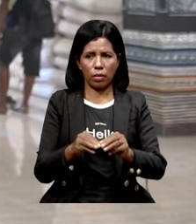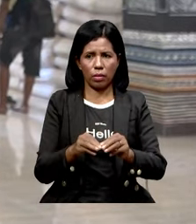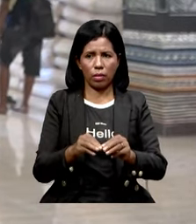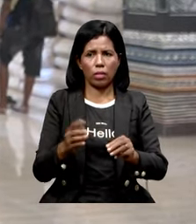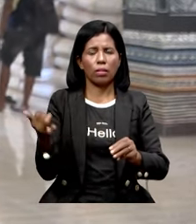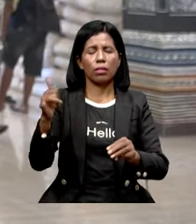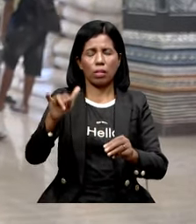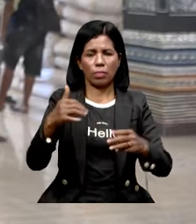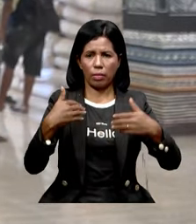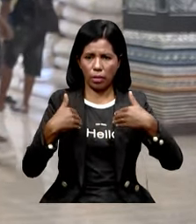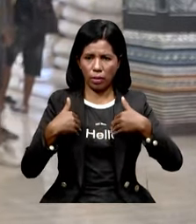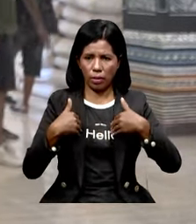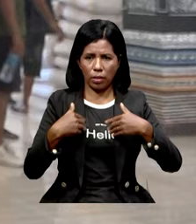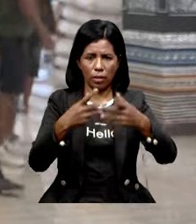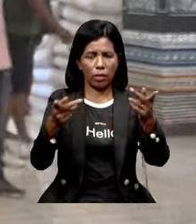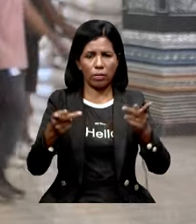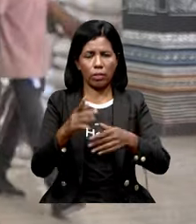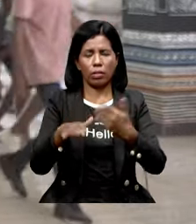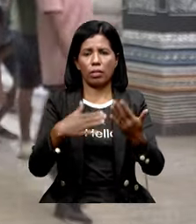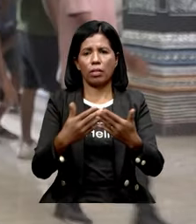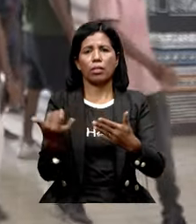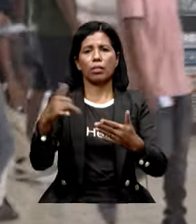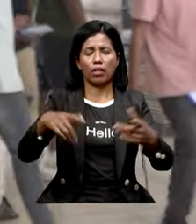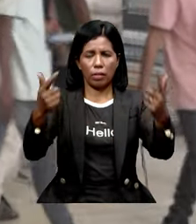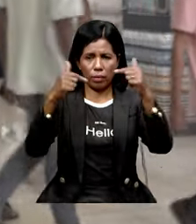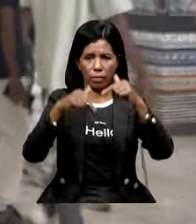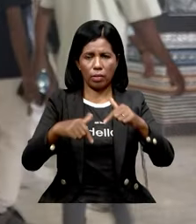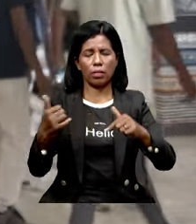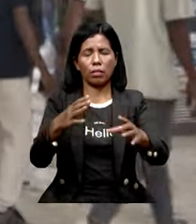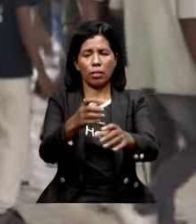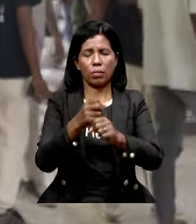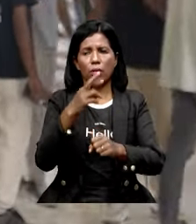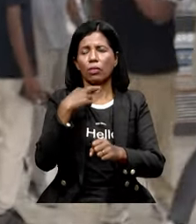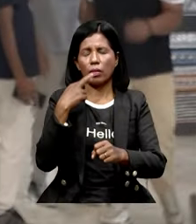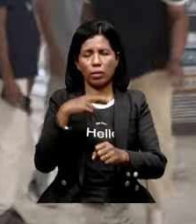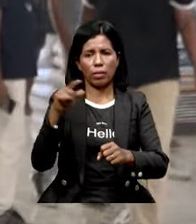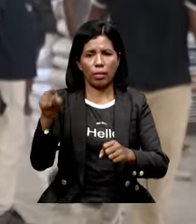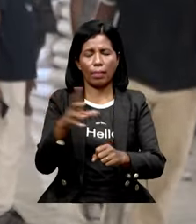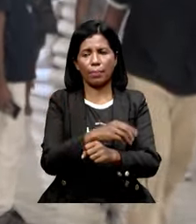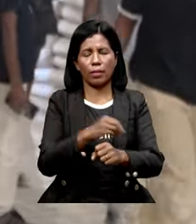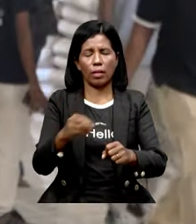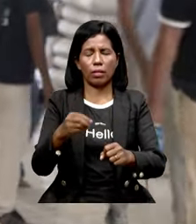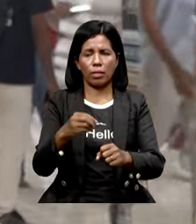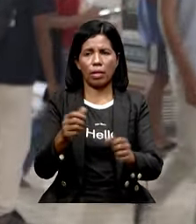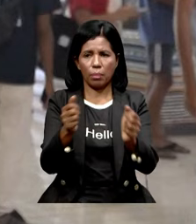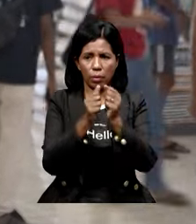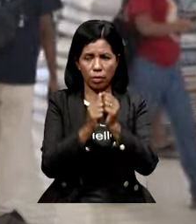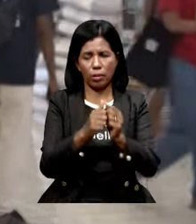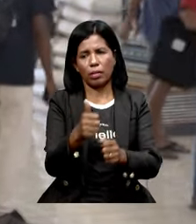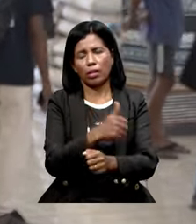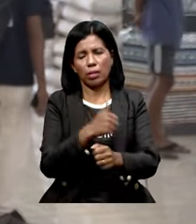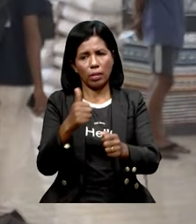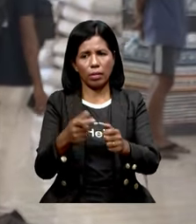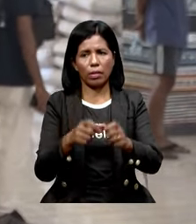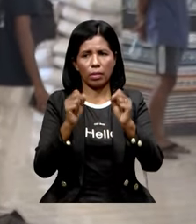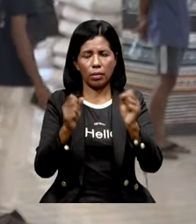municipio ser nebe iha. Iha fatin konsentrasaun nebe sira se mai, sira se simu fos ida ne, ke produtu Timor nenian hamuto mo ida selu.